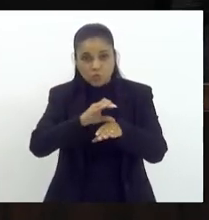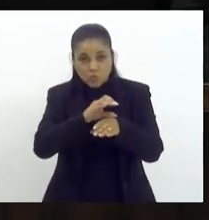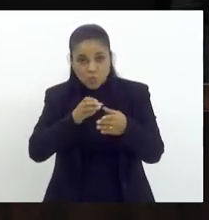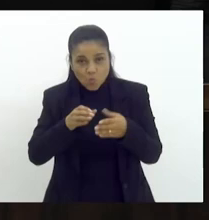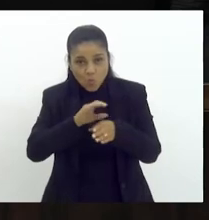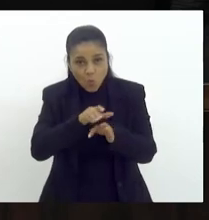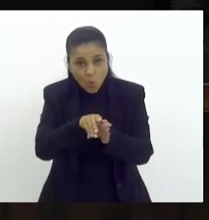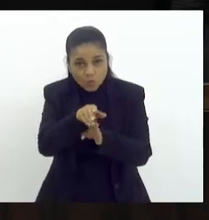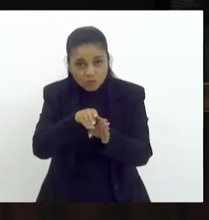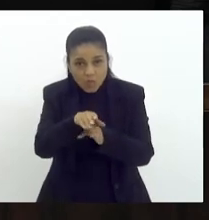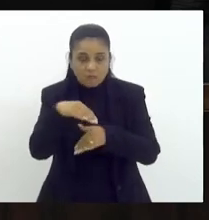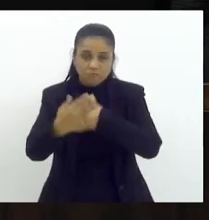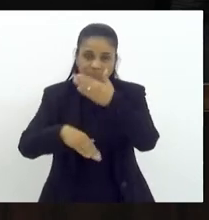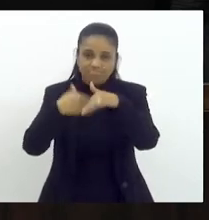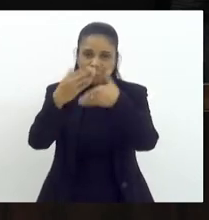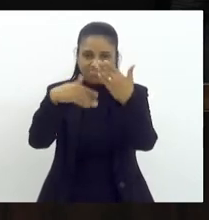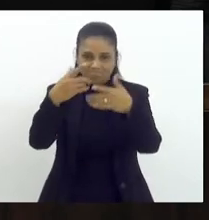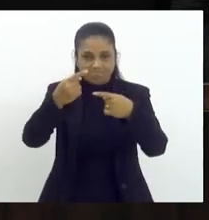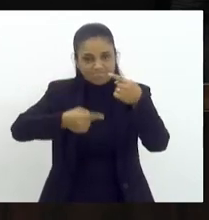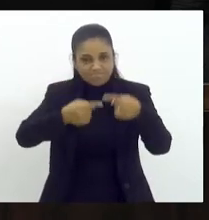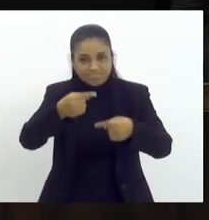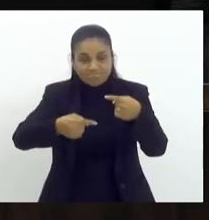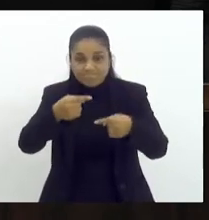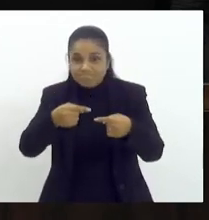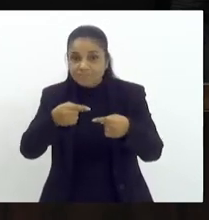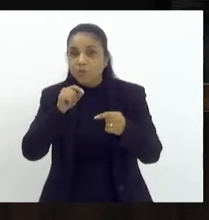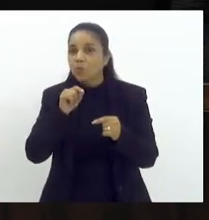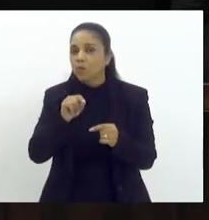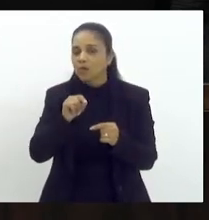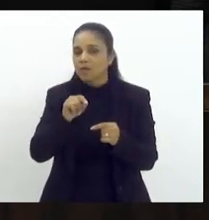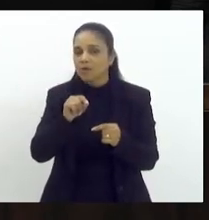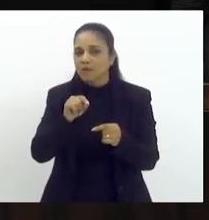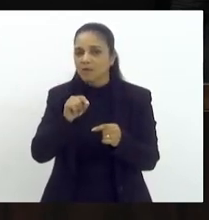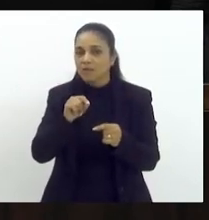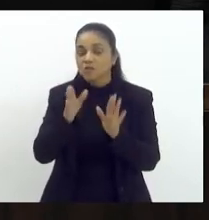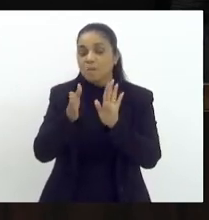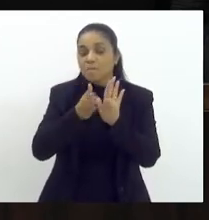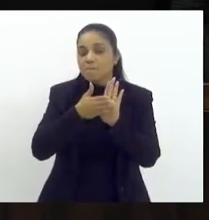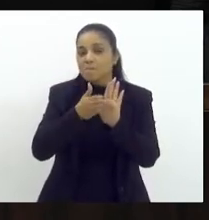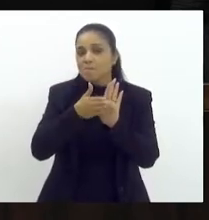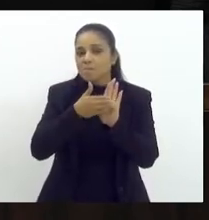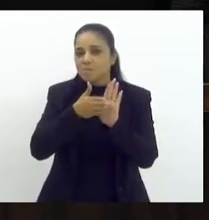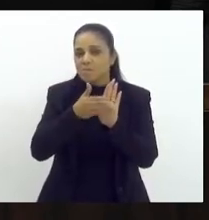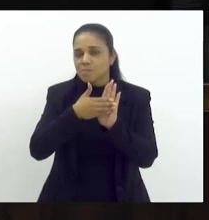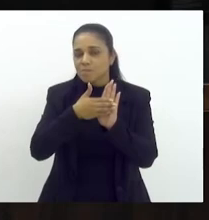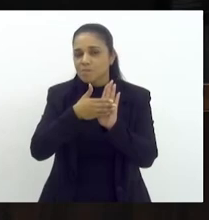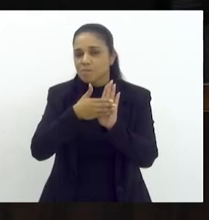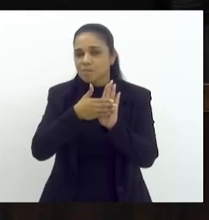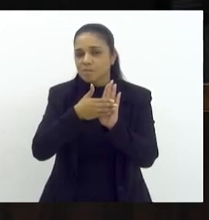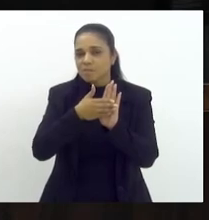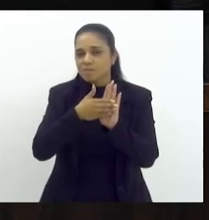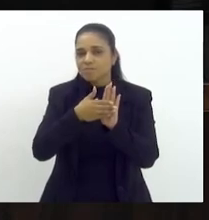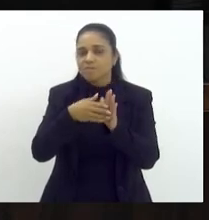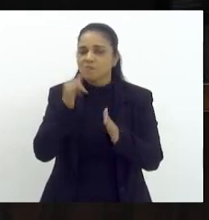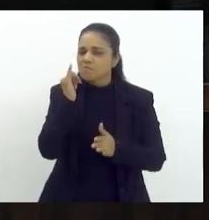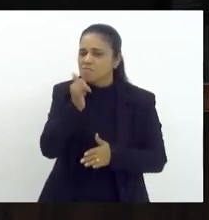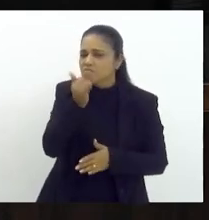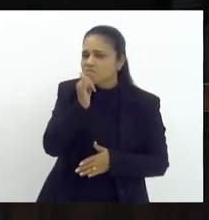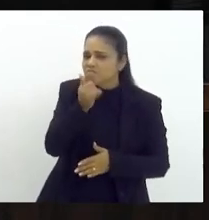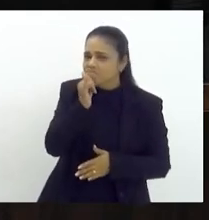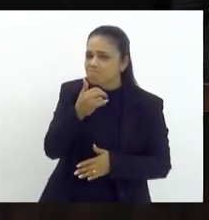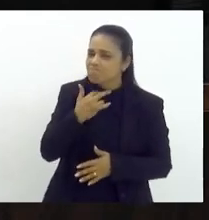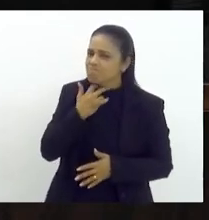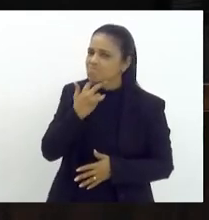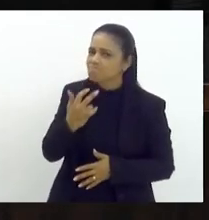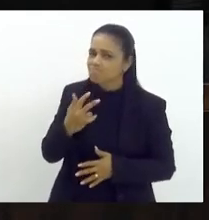e a multidão de conselhos é a multidão de conselhos e de propostas e de falas e vozes que vem